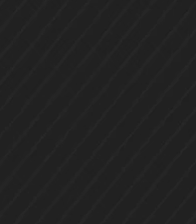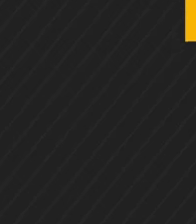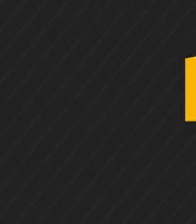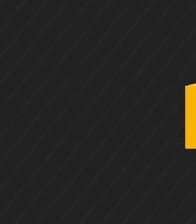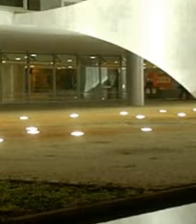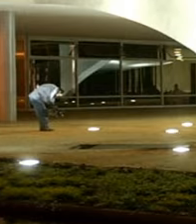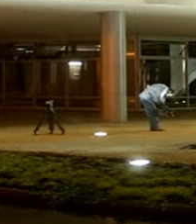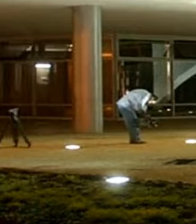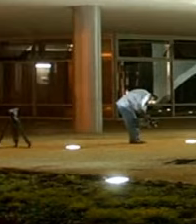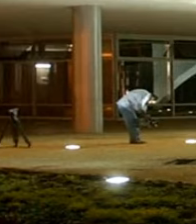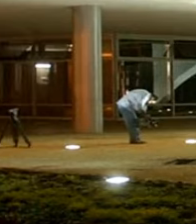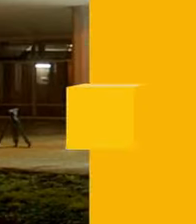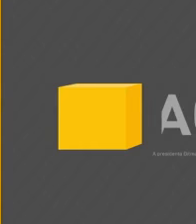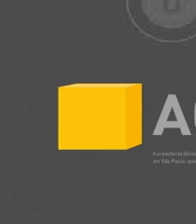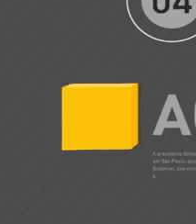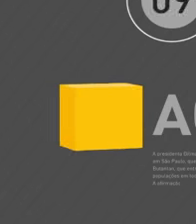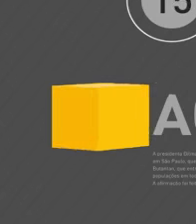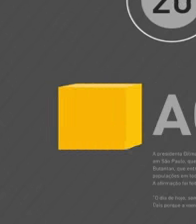Olá,